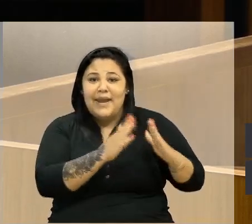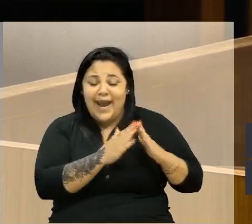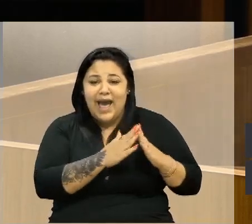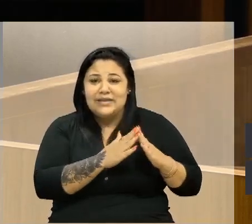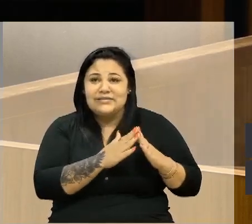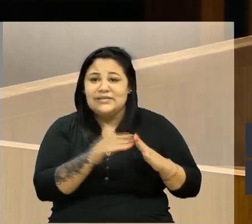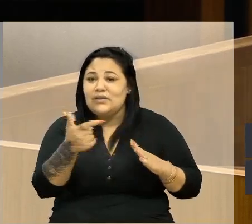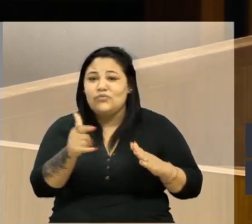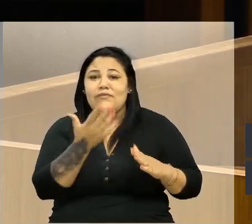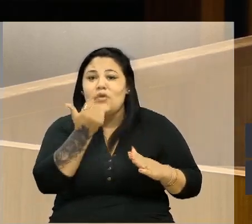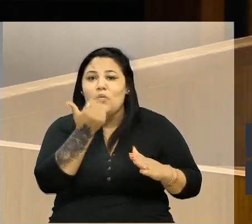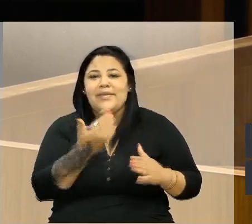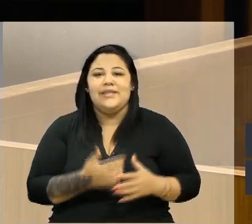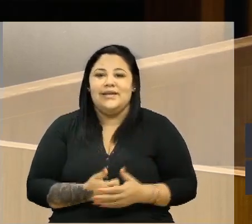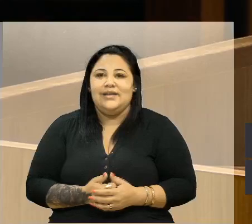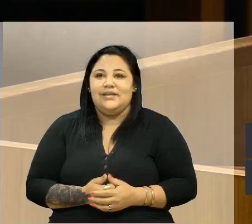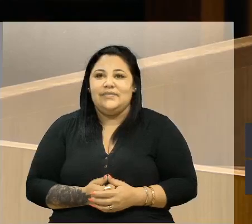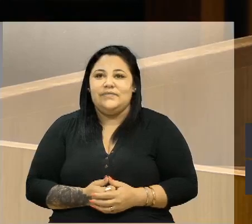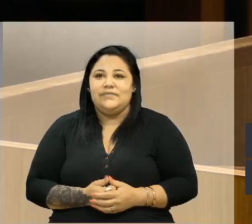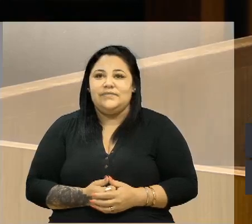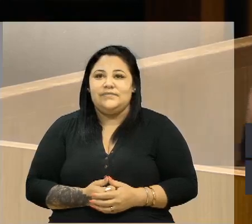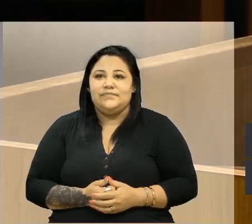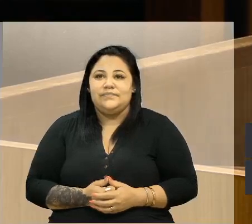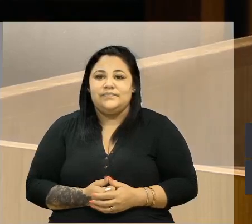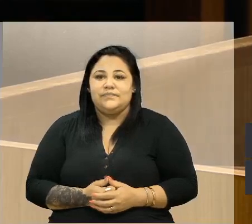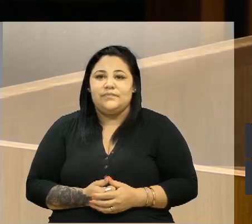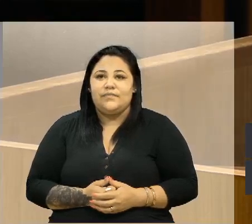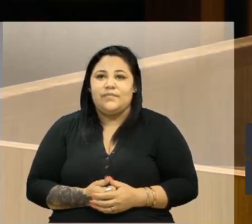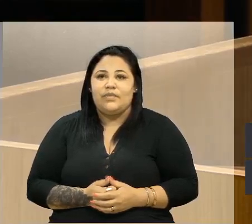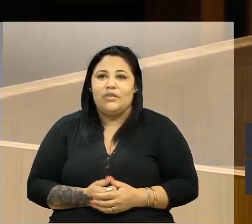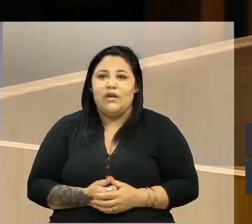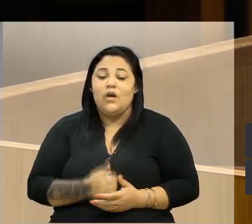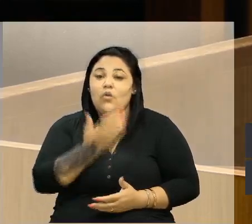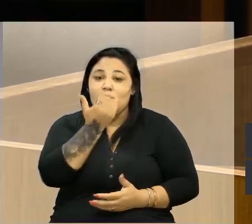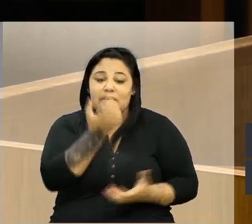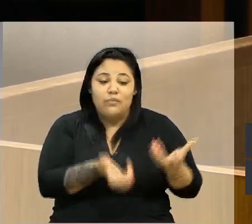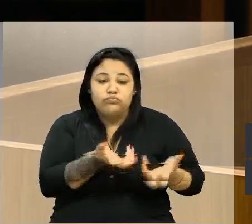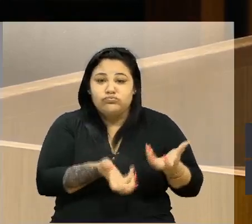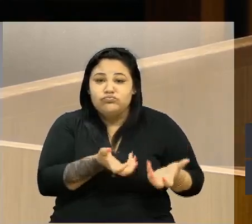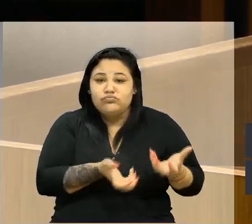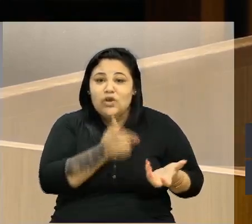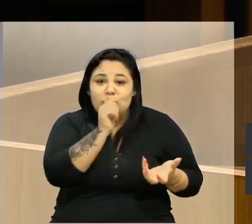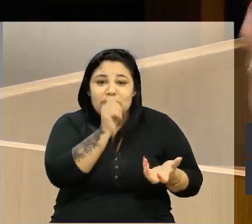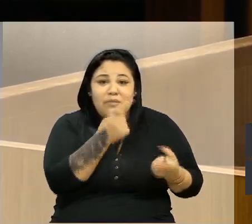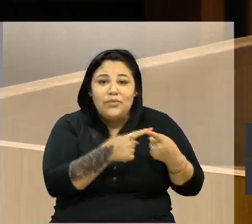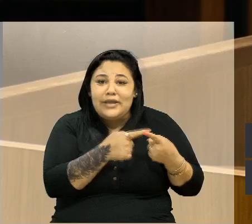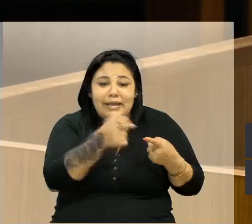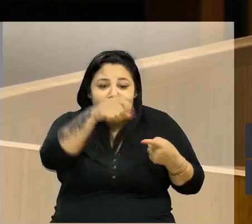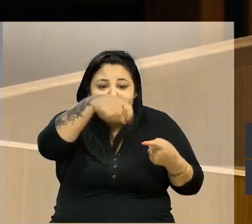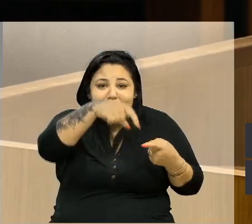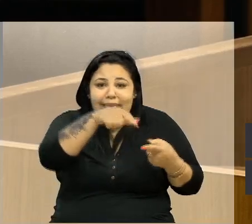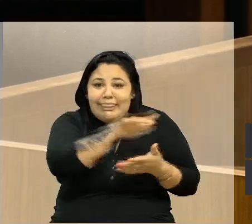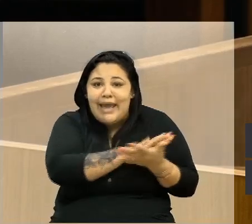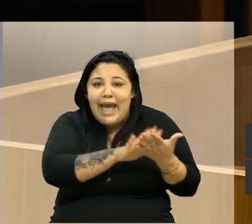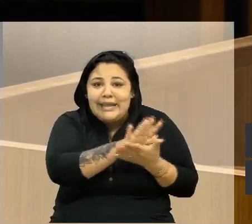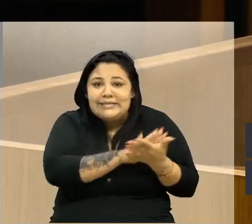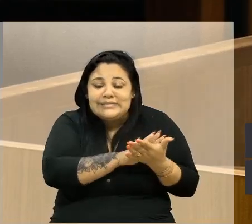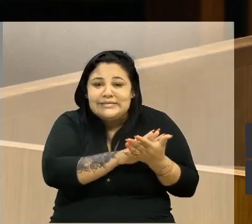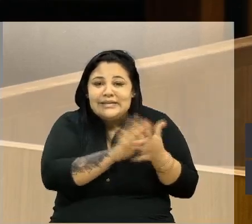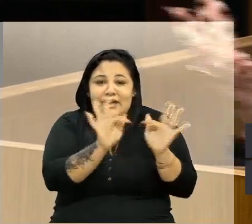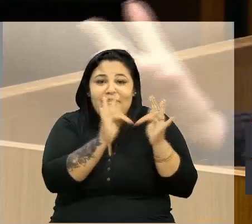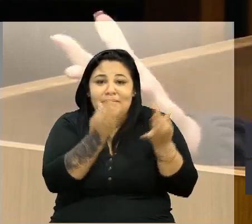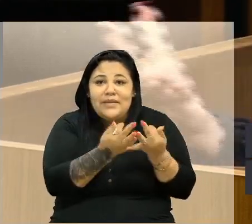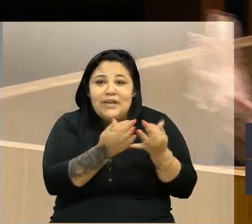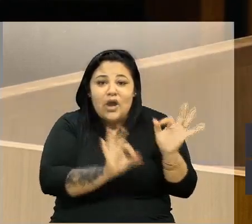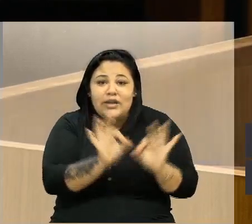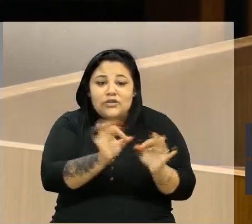teve alimento, aquele que é para ser cozido, porque precisa de água, porque não tinha uma gota. As famílias se organizaram para comprar água